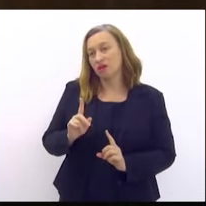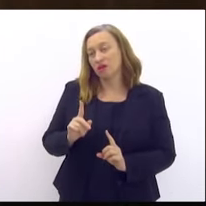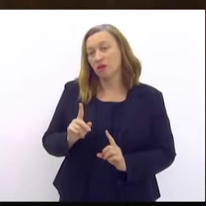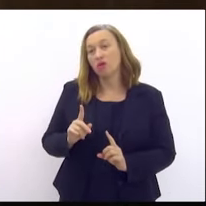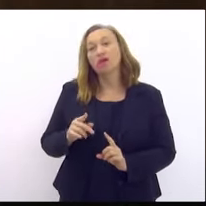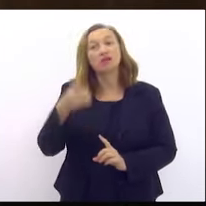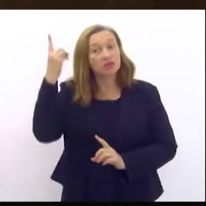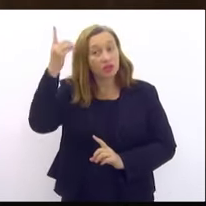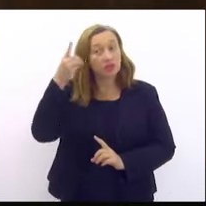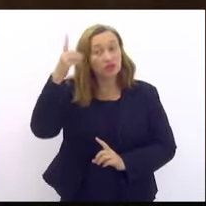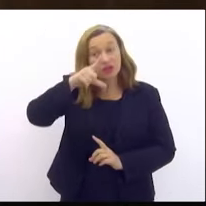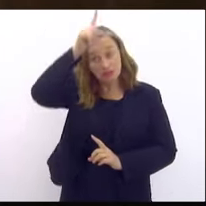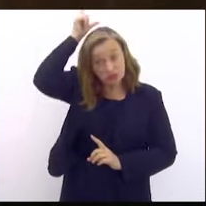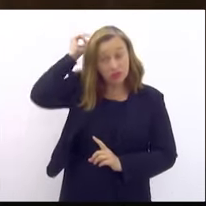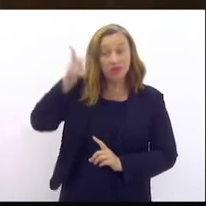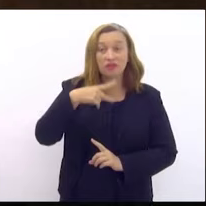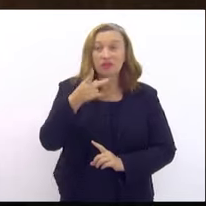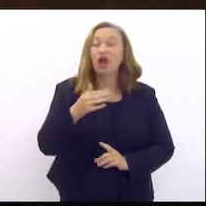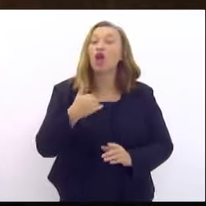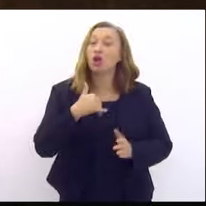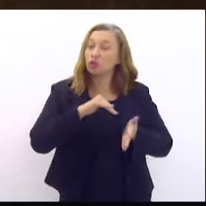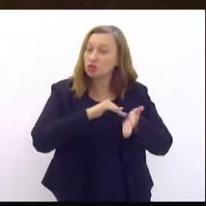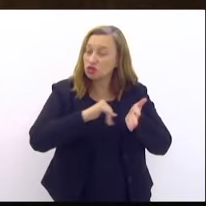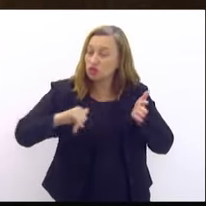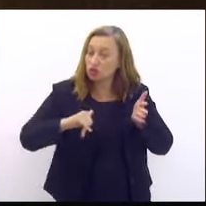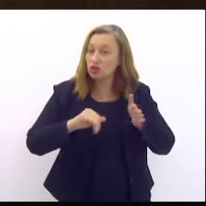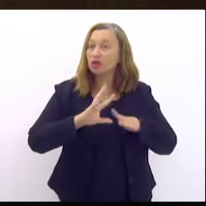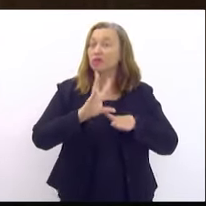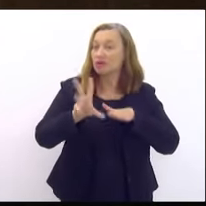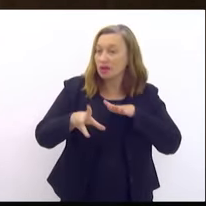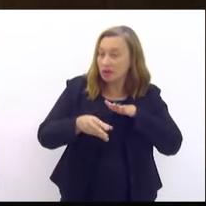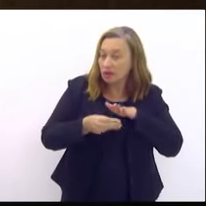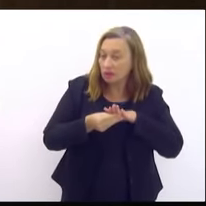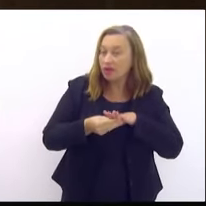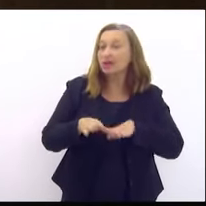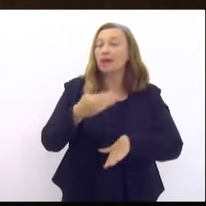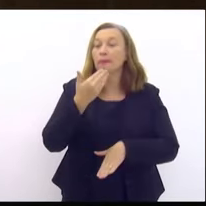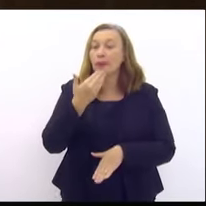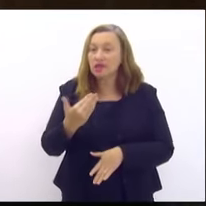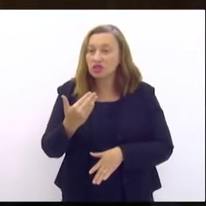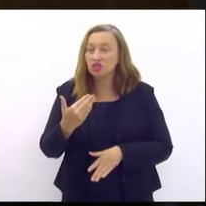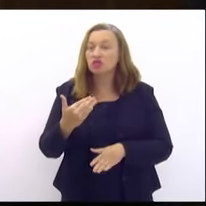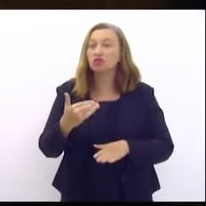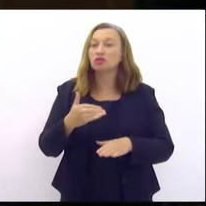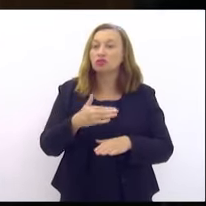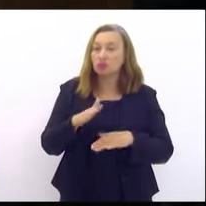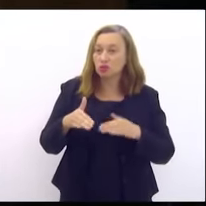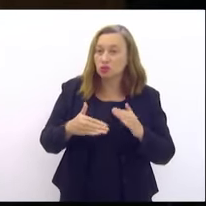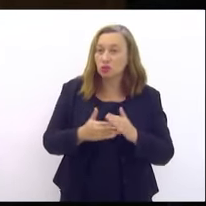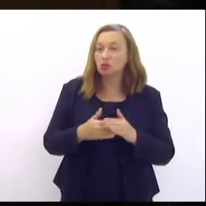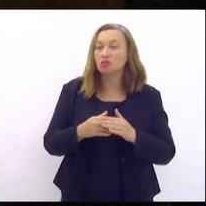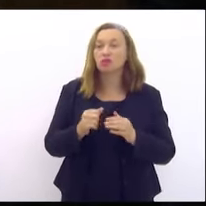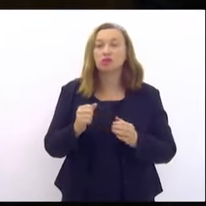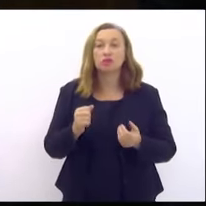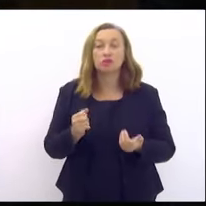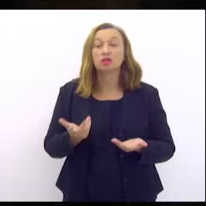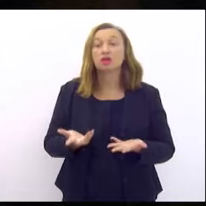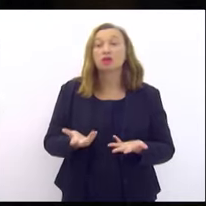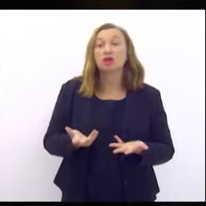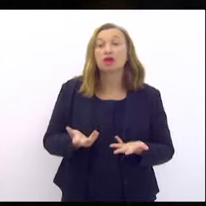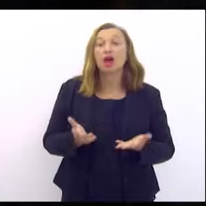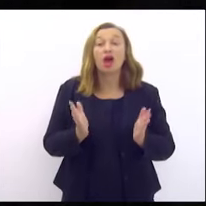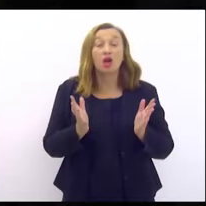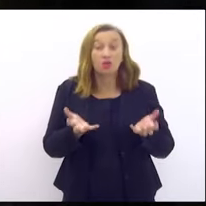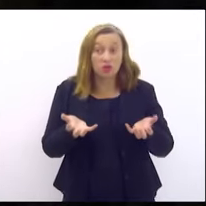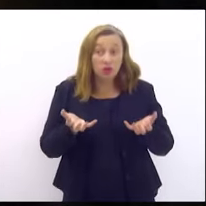o Luiz Paulo tem que chegar assim eu retiro a minha emenda a pedido dos autores etc porque gosto de falar quando eu